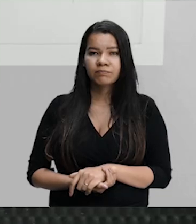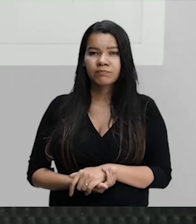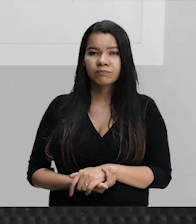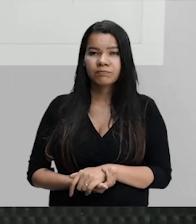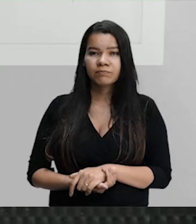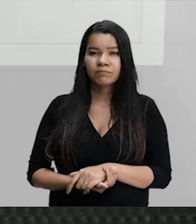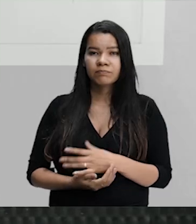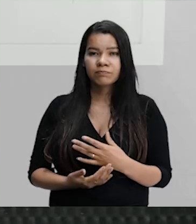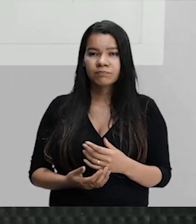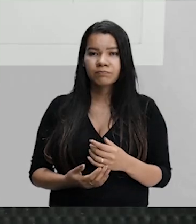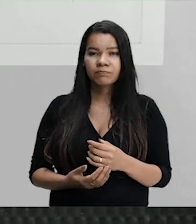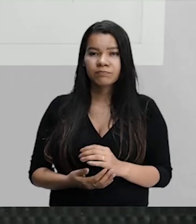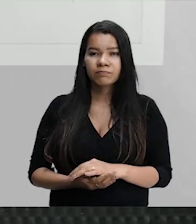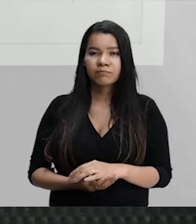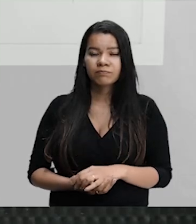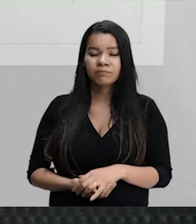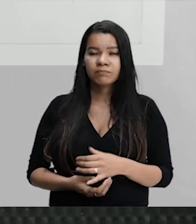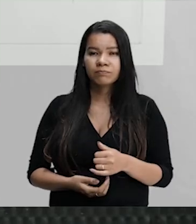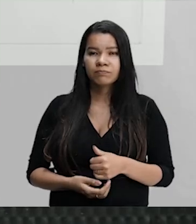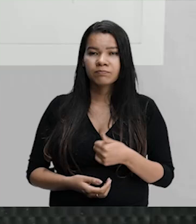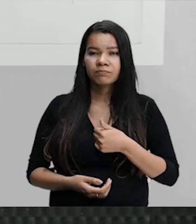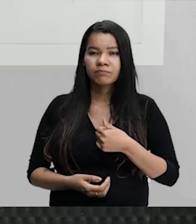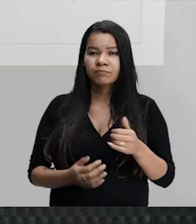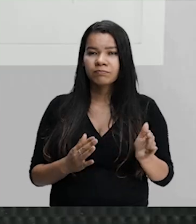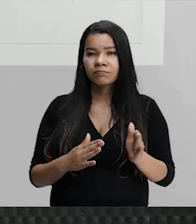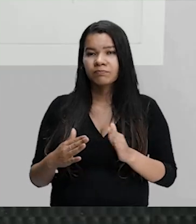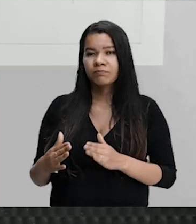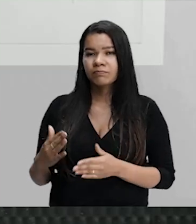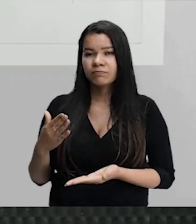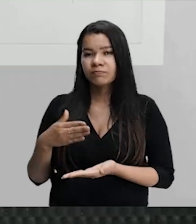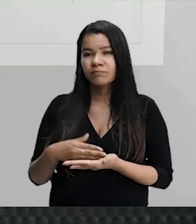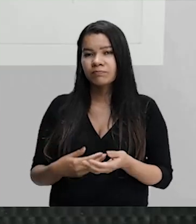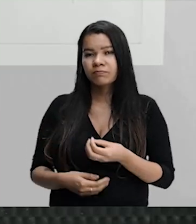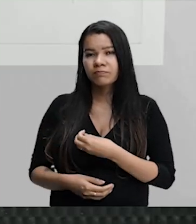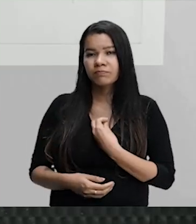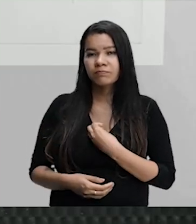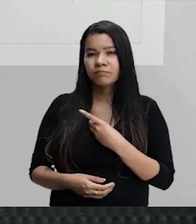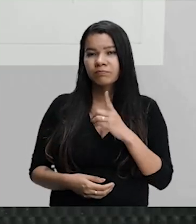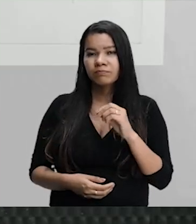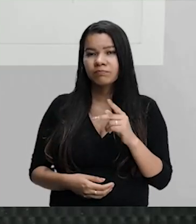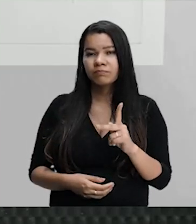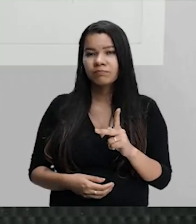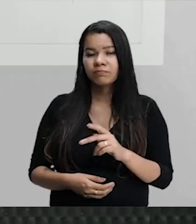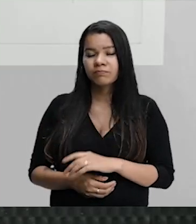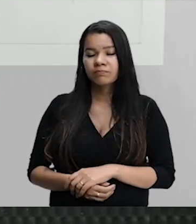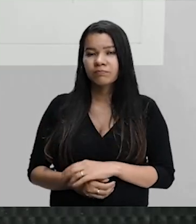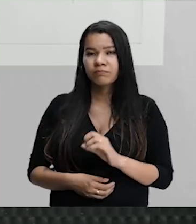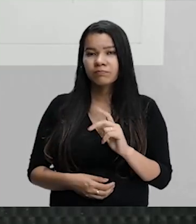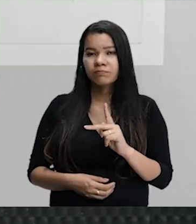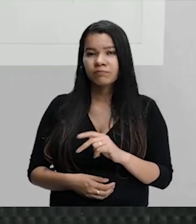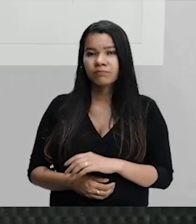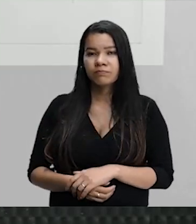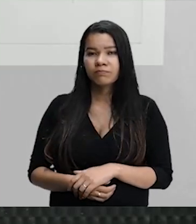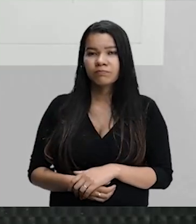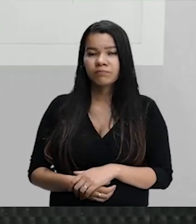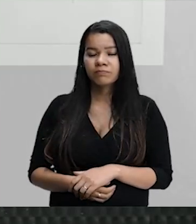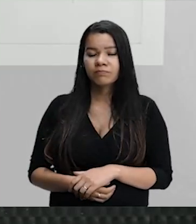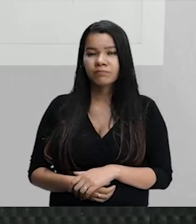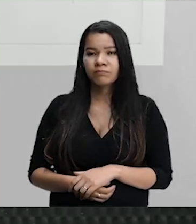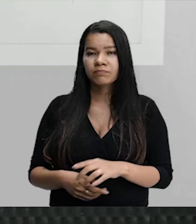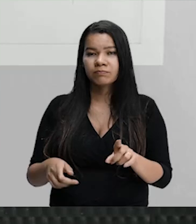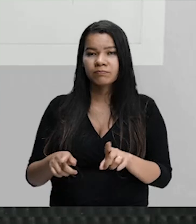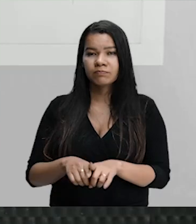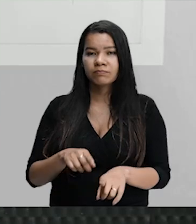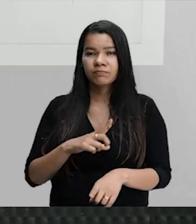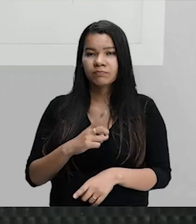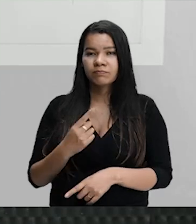quiseram. Então, vamos lá, para o primeiro período de meia-vida, que é o P, né? 1P. Ok? Eu ainda tenho uma